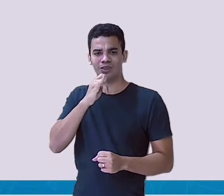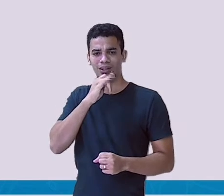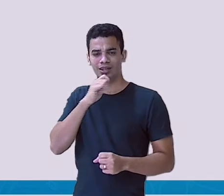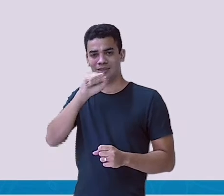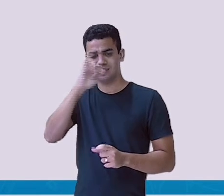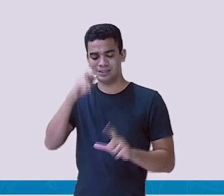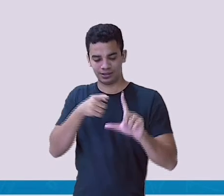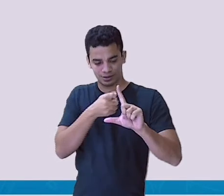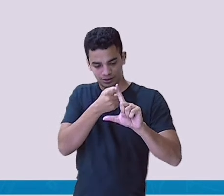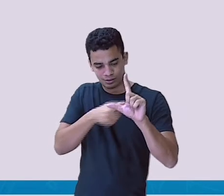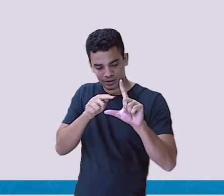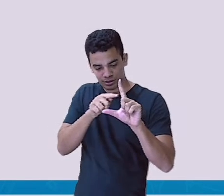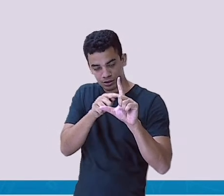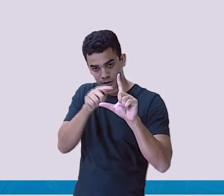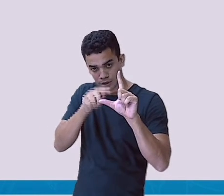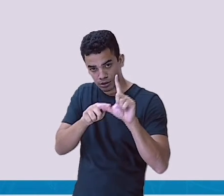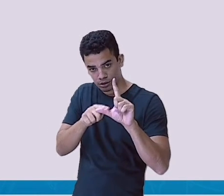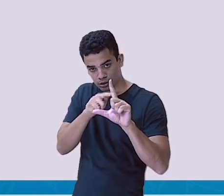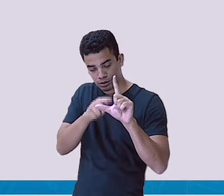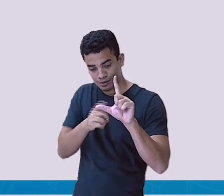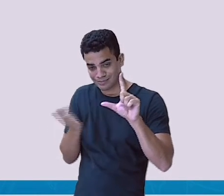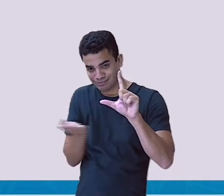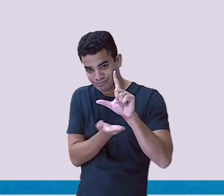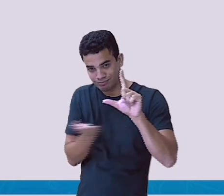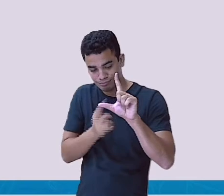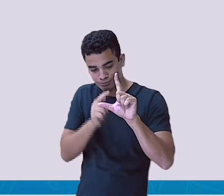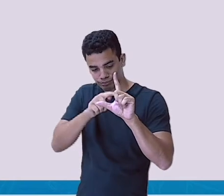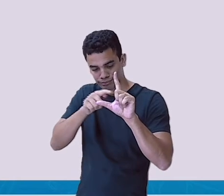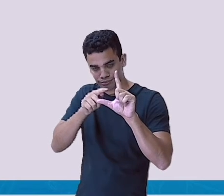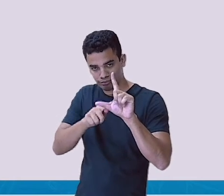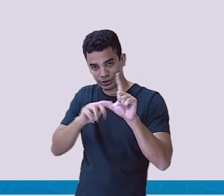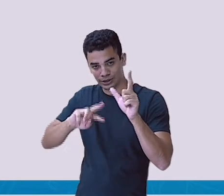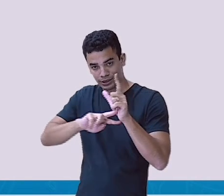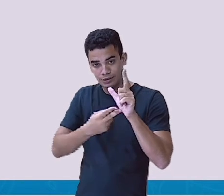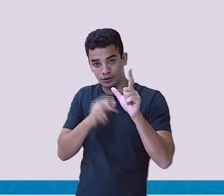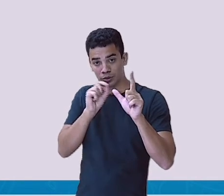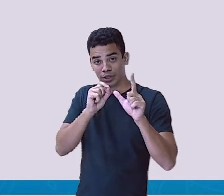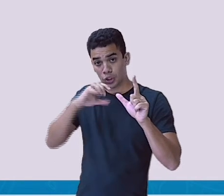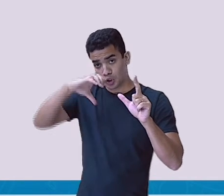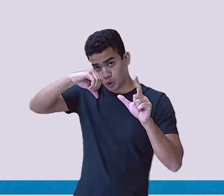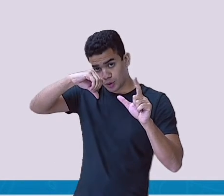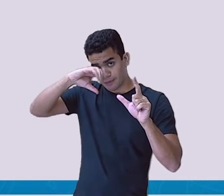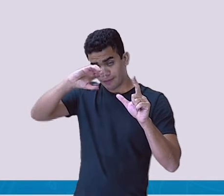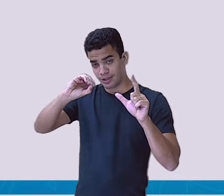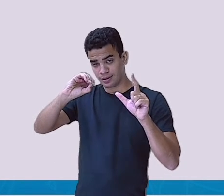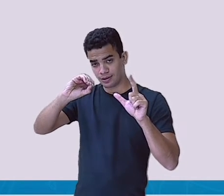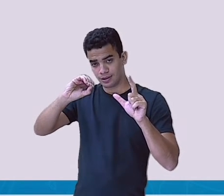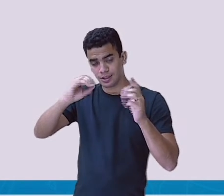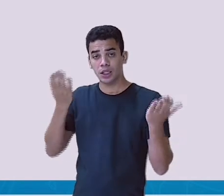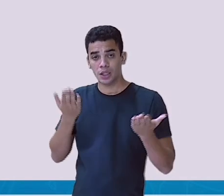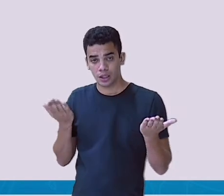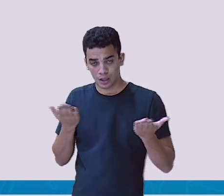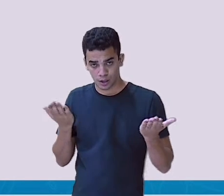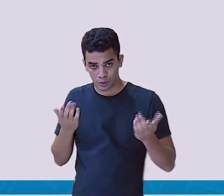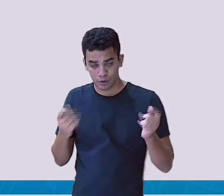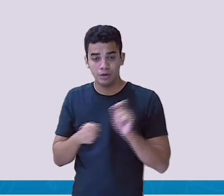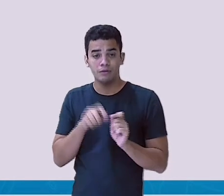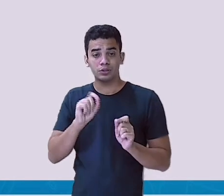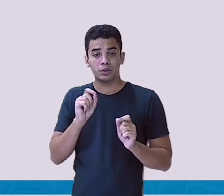de 90 graus na altura deste lado, lógico que deste aqui também é 90. Então, eu vou ter